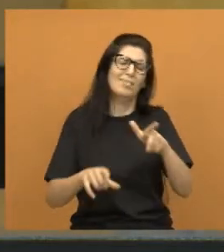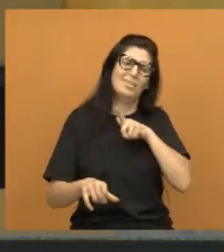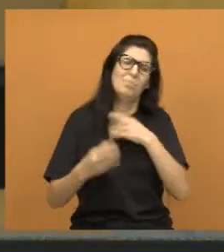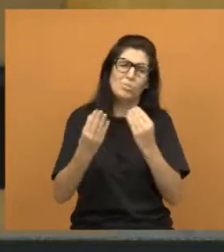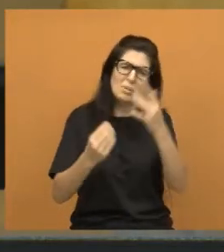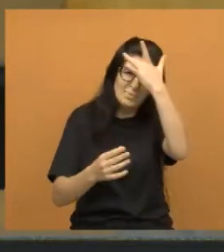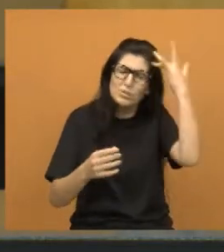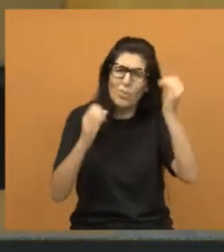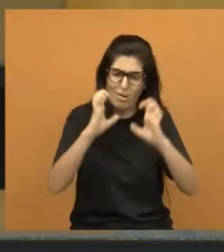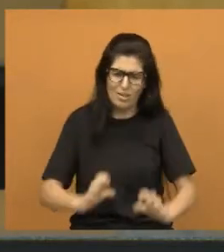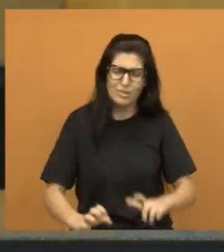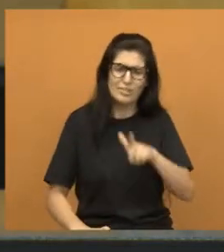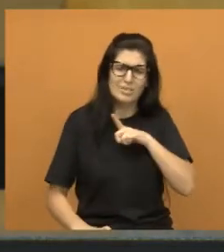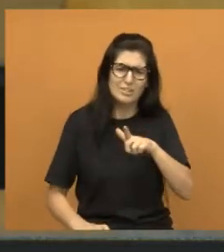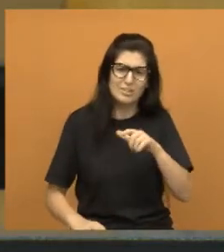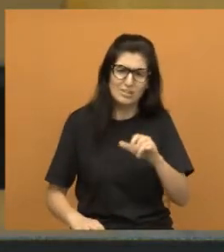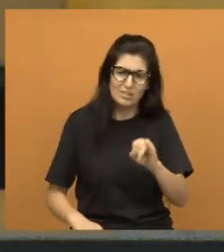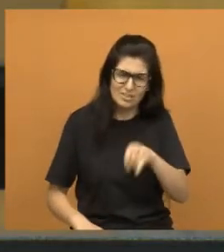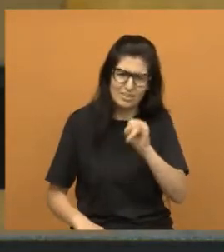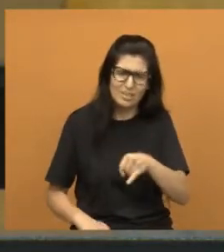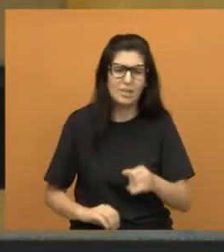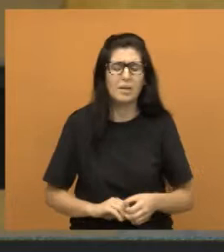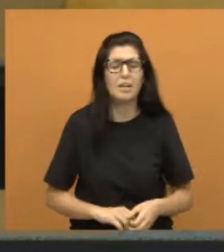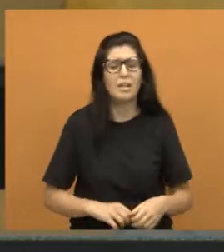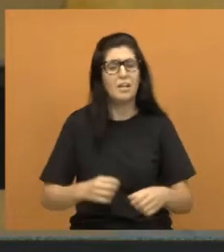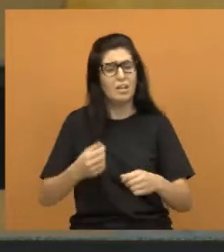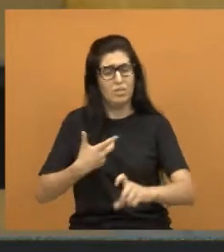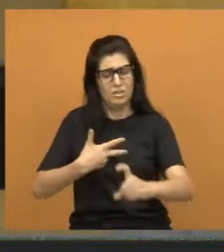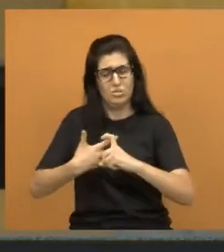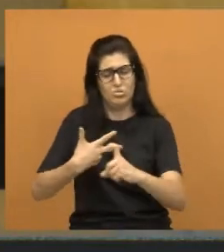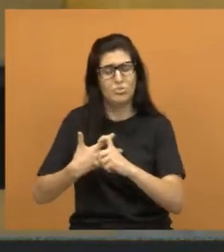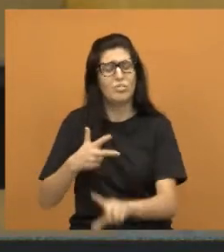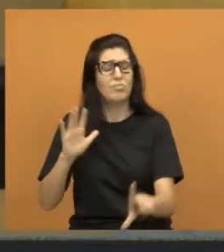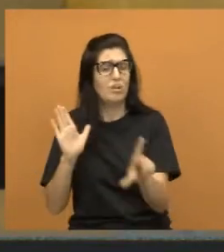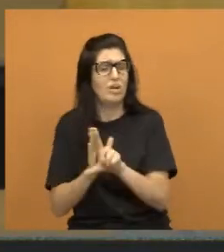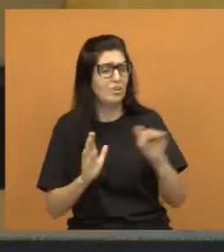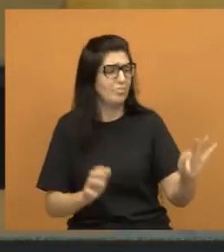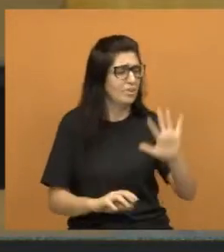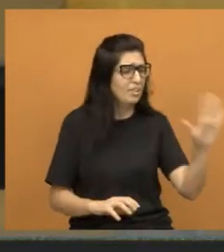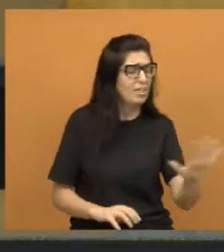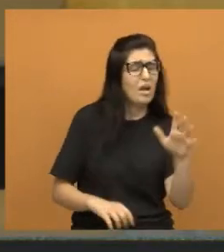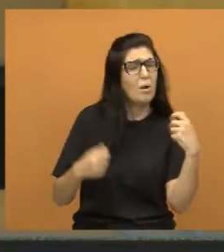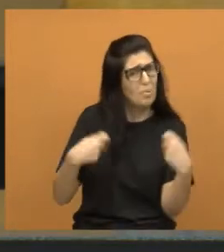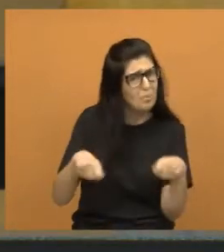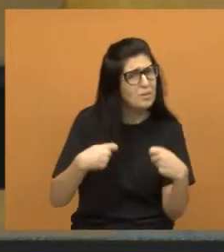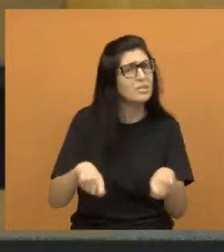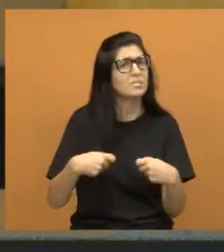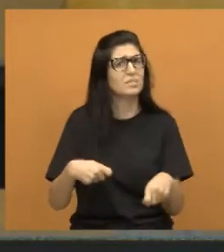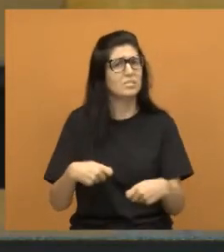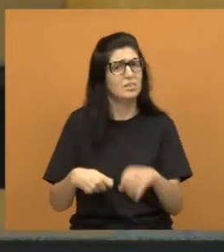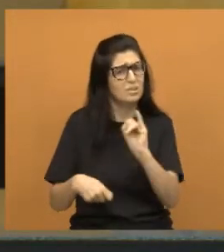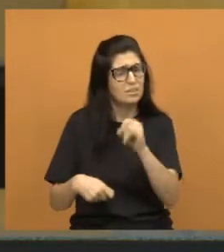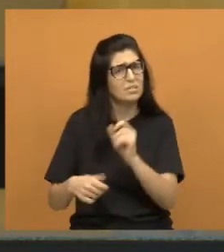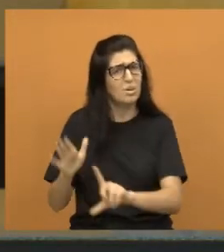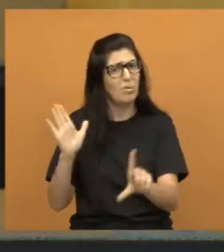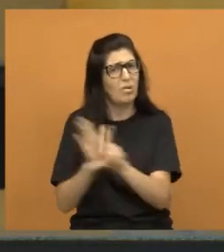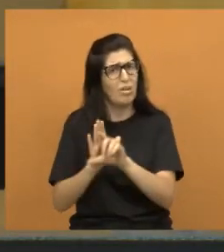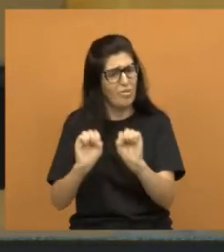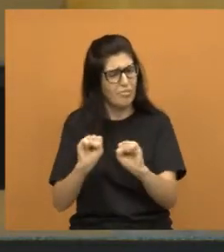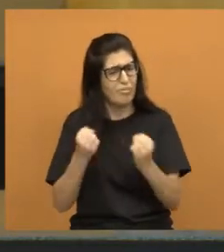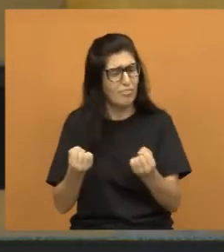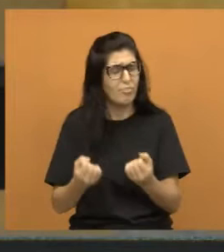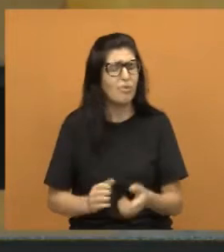vai estar tendo isso, uma lei federal de eleições. Né? Faz muito tempo que nenhum candidato